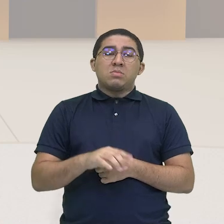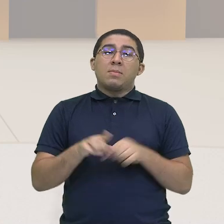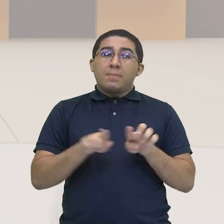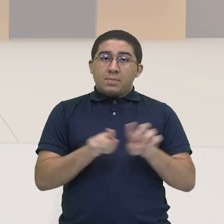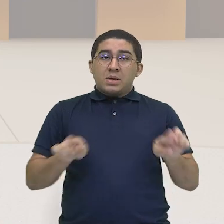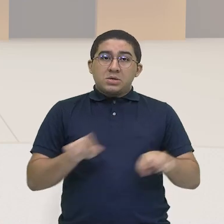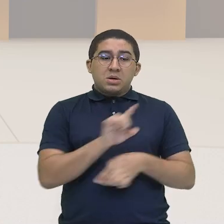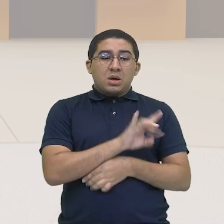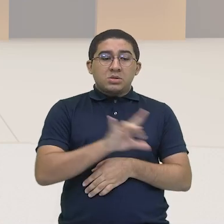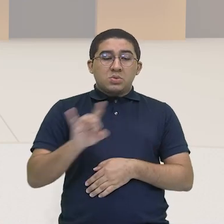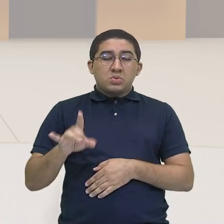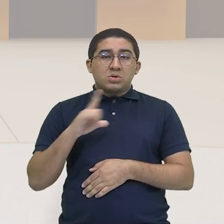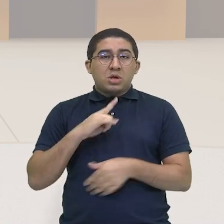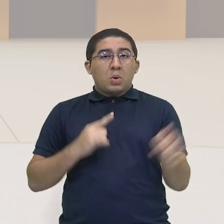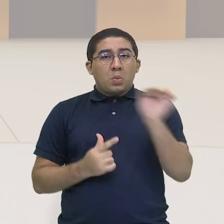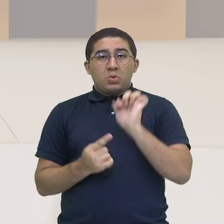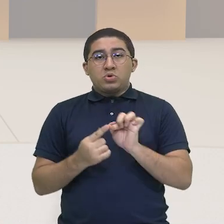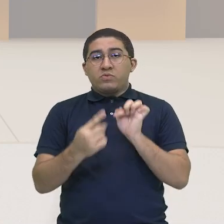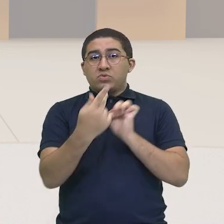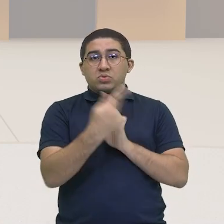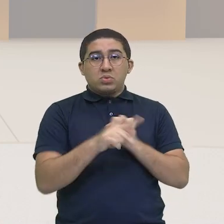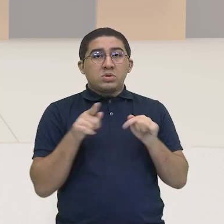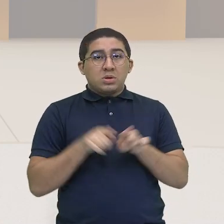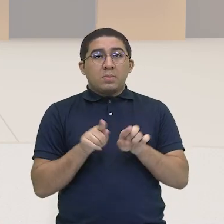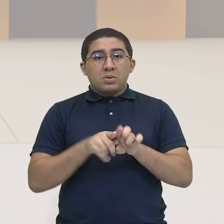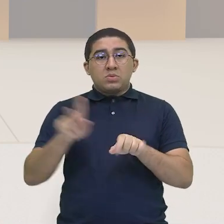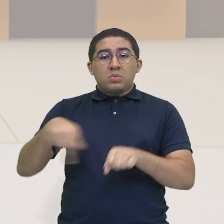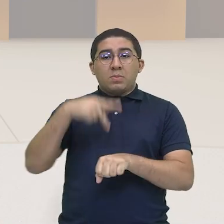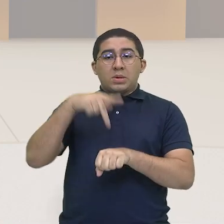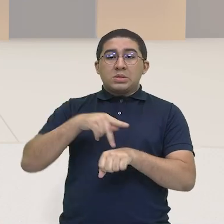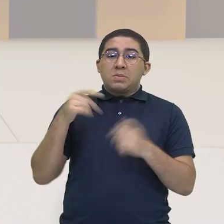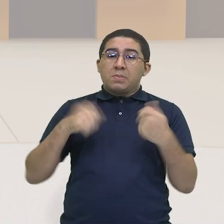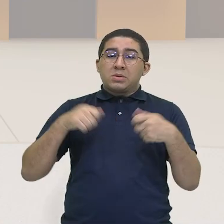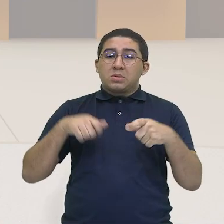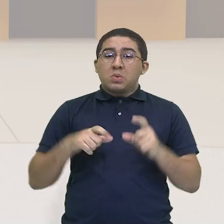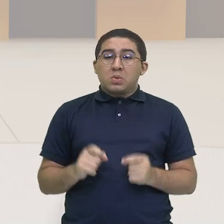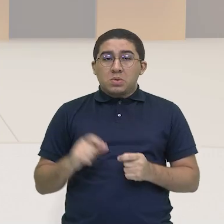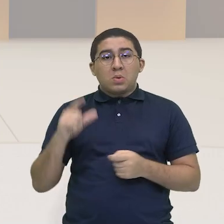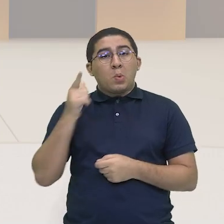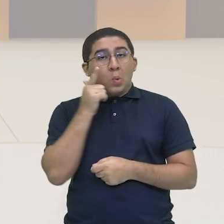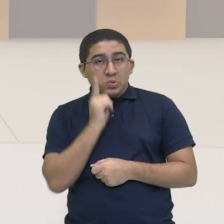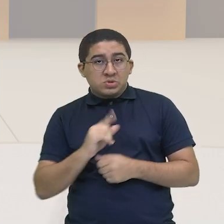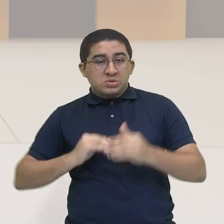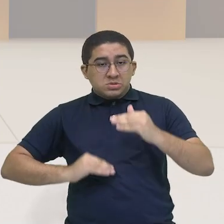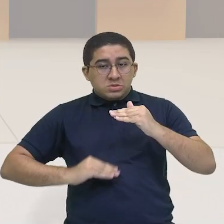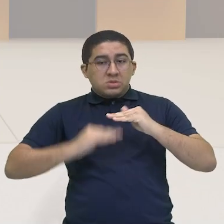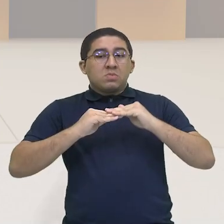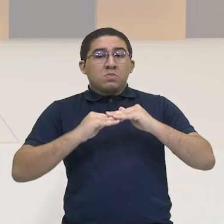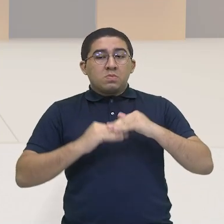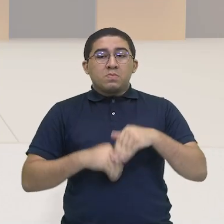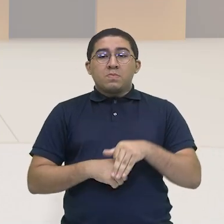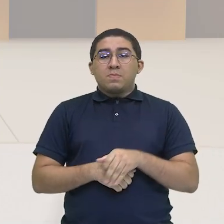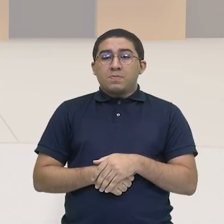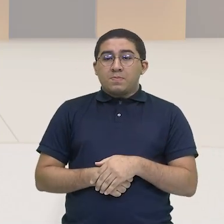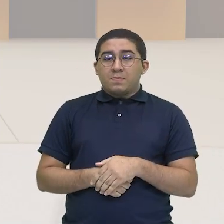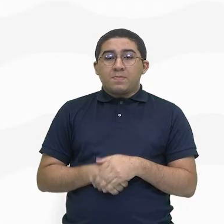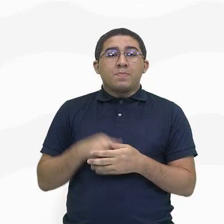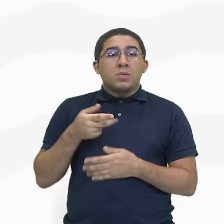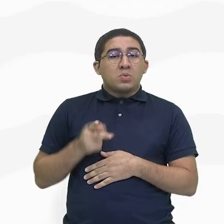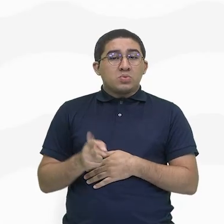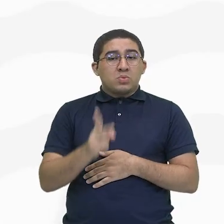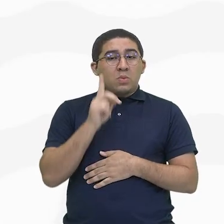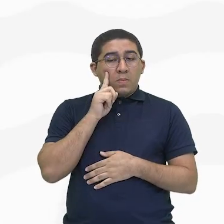tem suas metas específicas que os países precisam atingir ali essas metas. Então, continuando